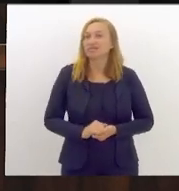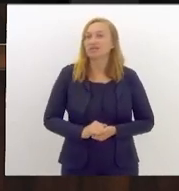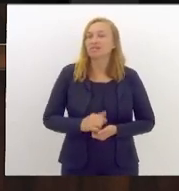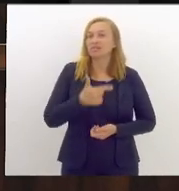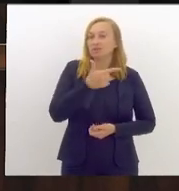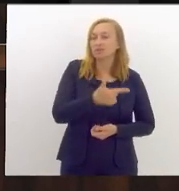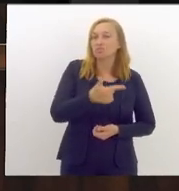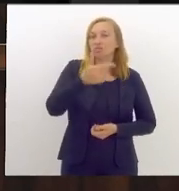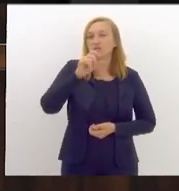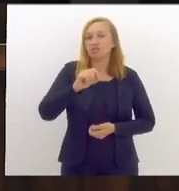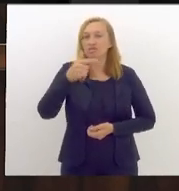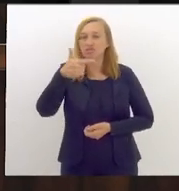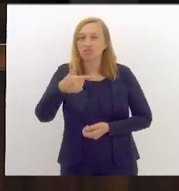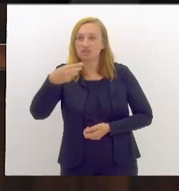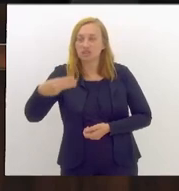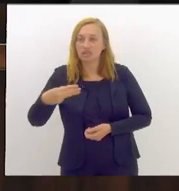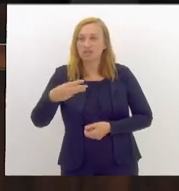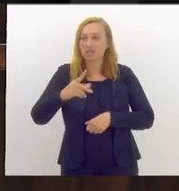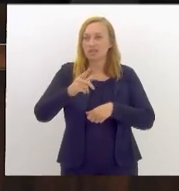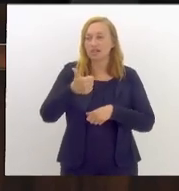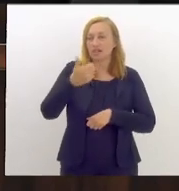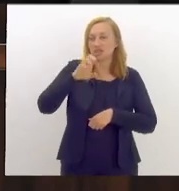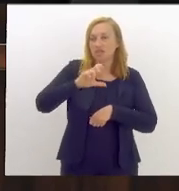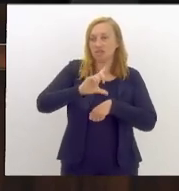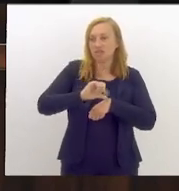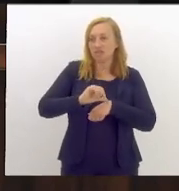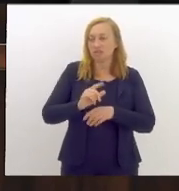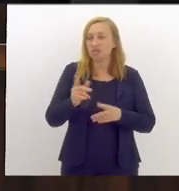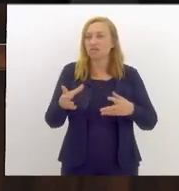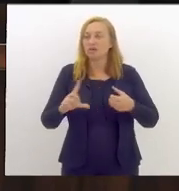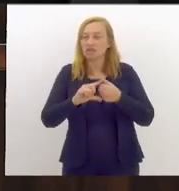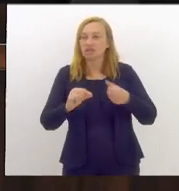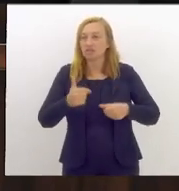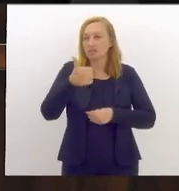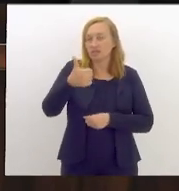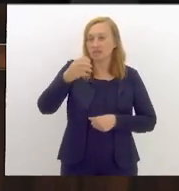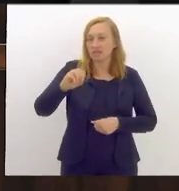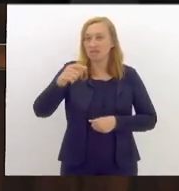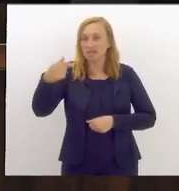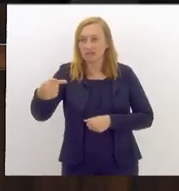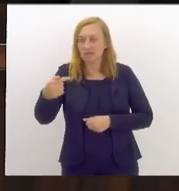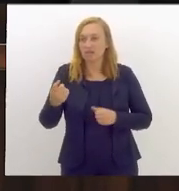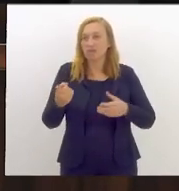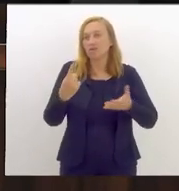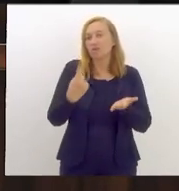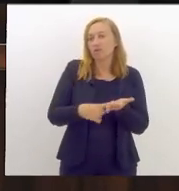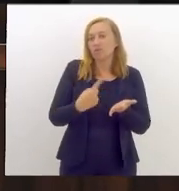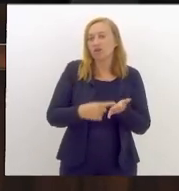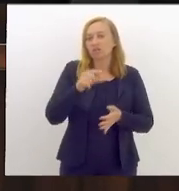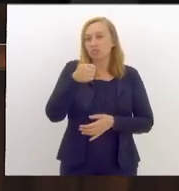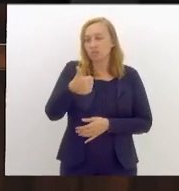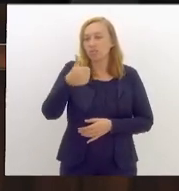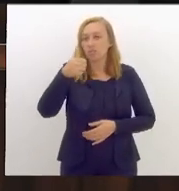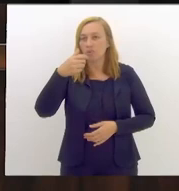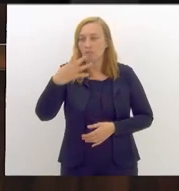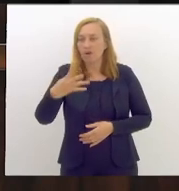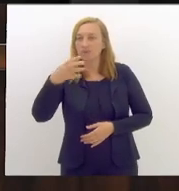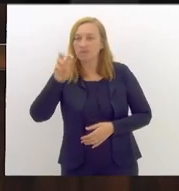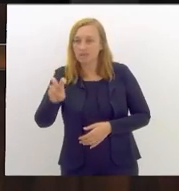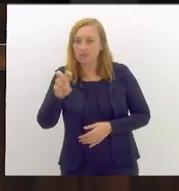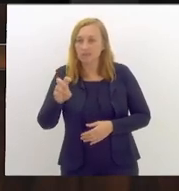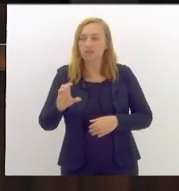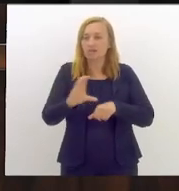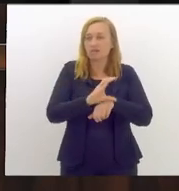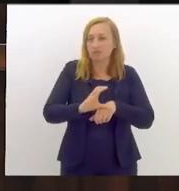2023 às 15 horas na forma do artigo 107 caput combinado com o artigo 145 x 8º da